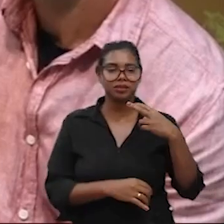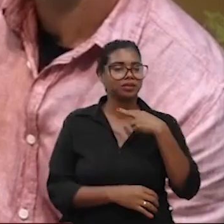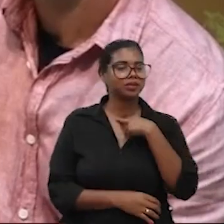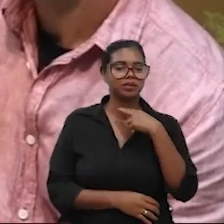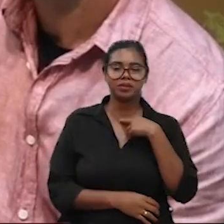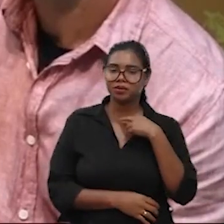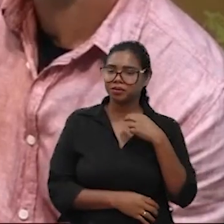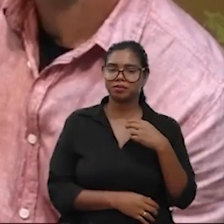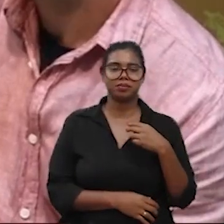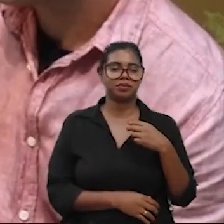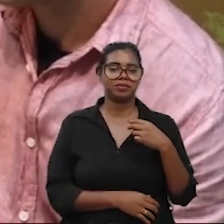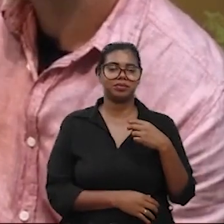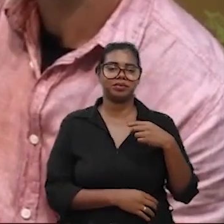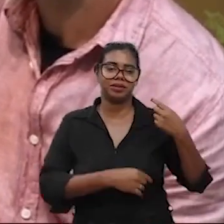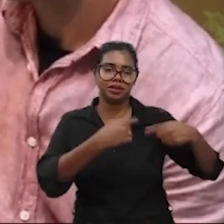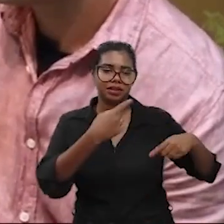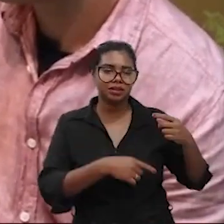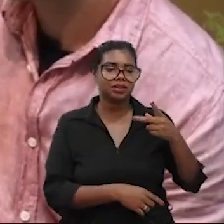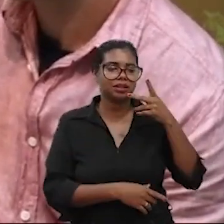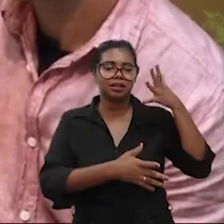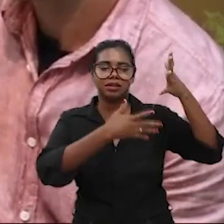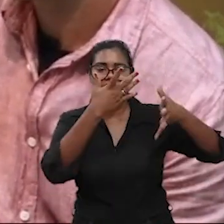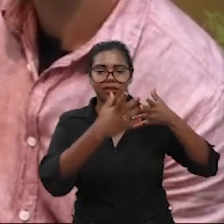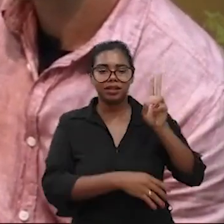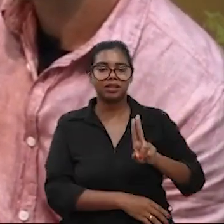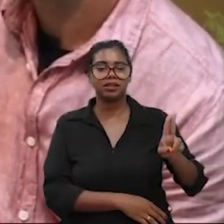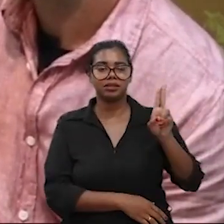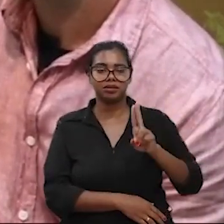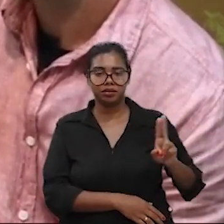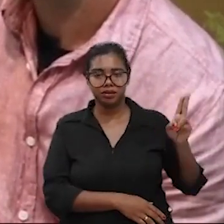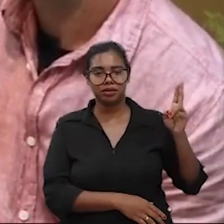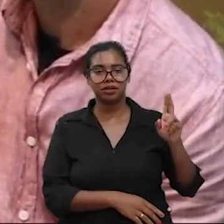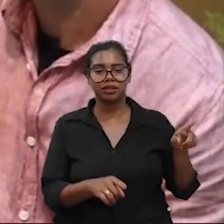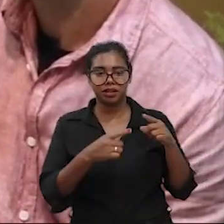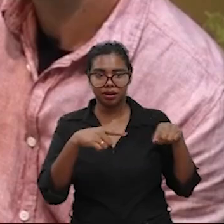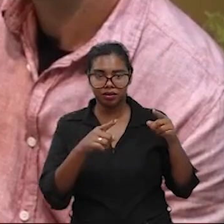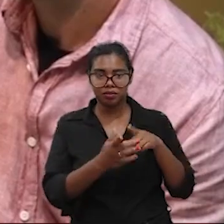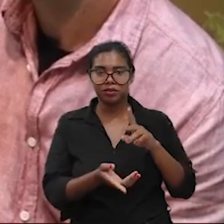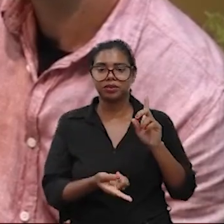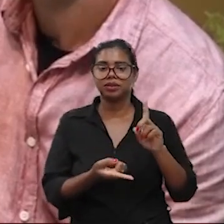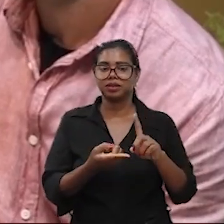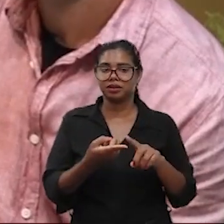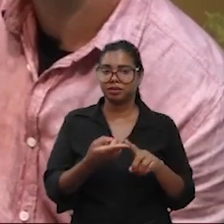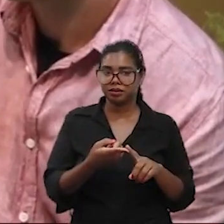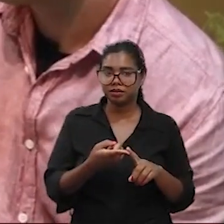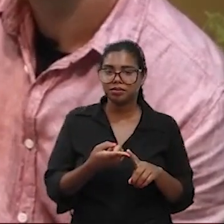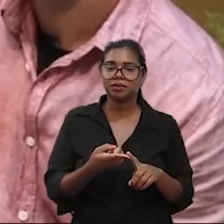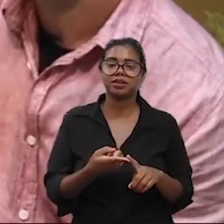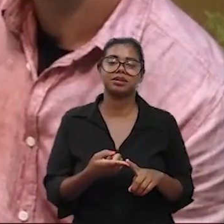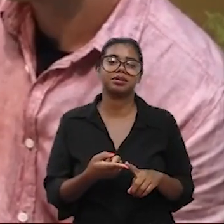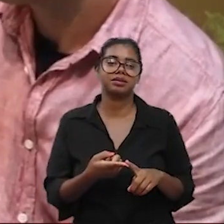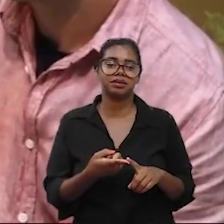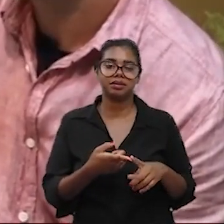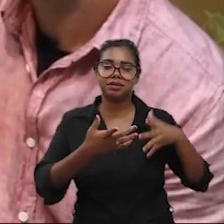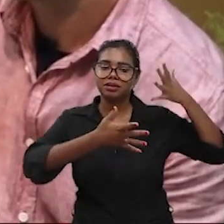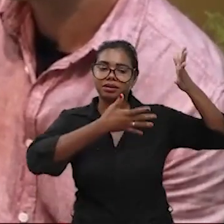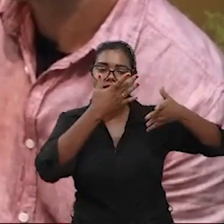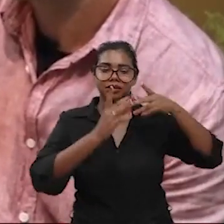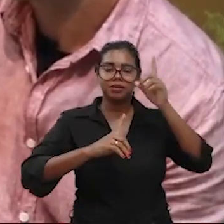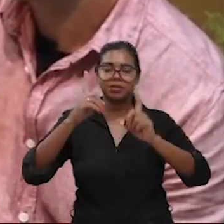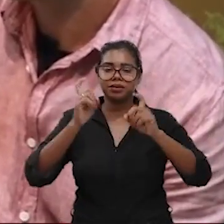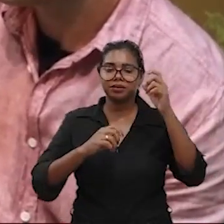diretamente, então eles usavam as músicas como elemento também de fala, de expressão.